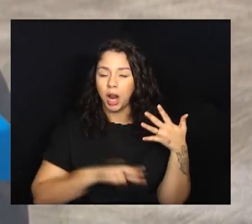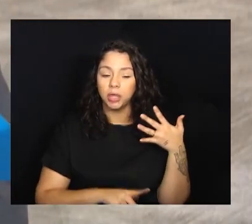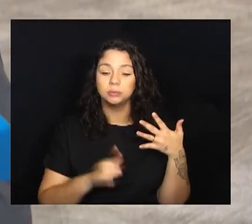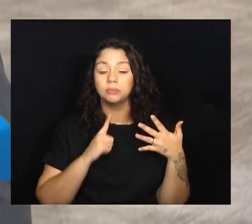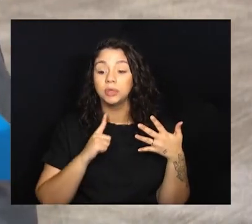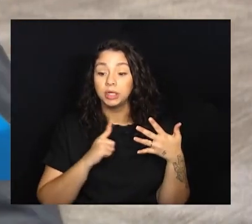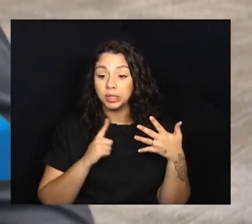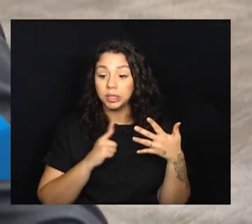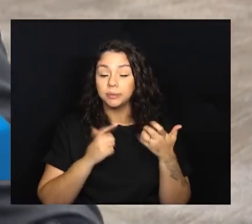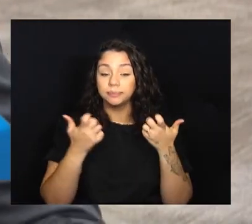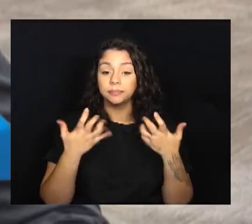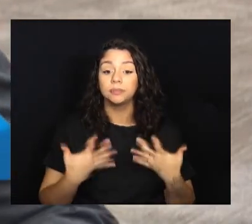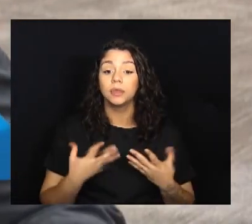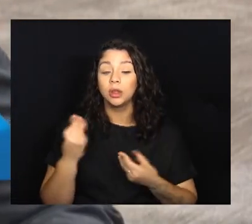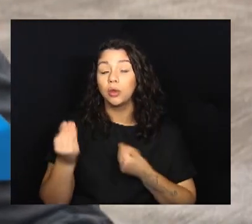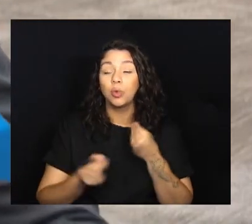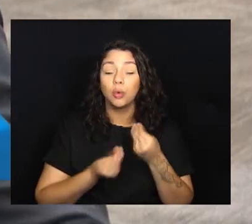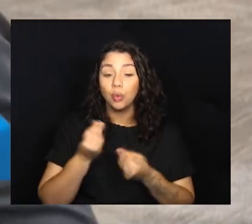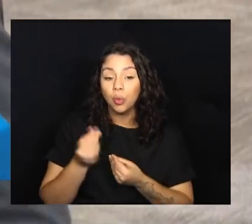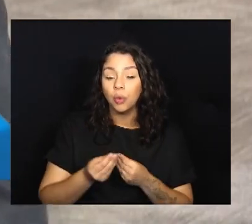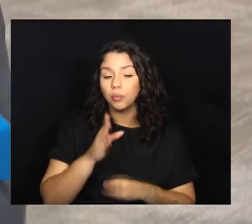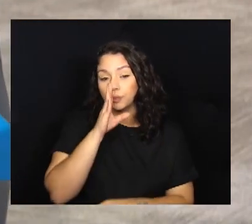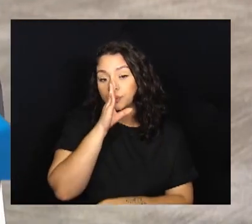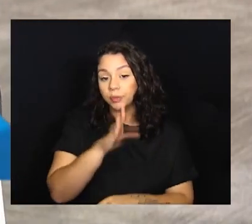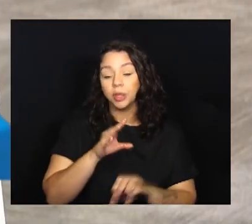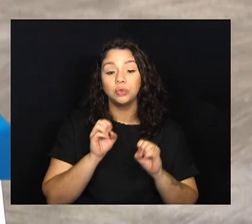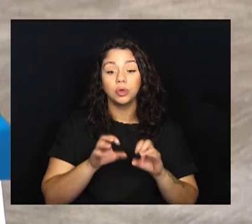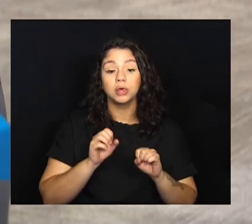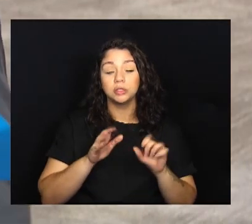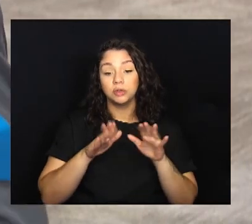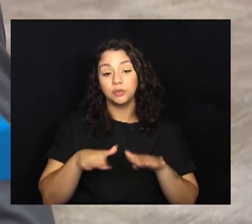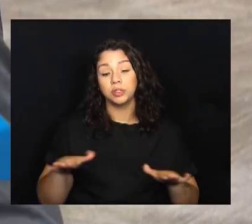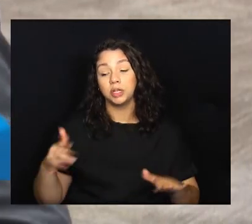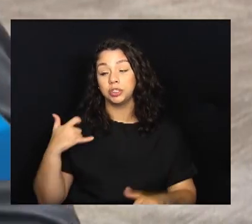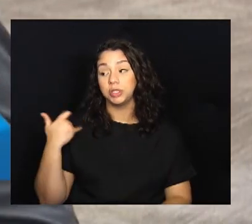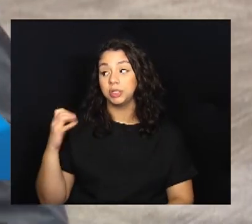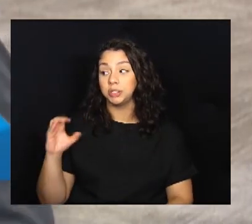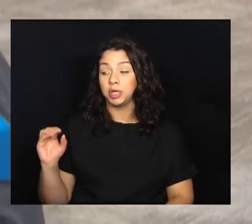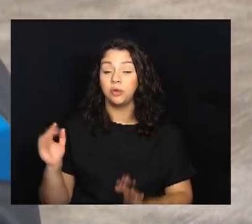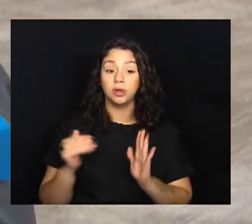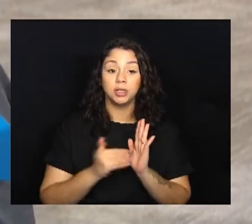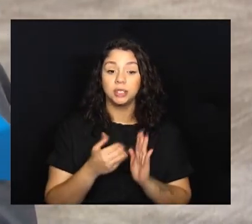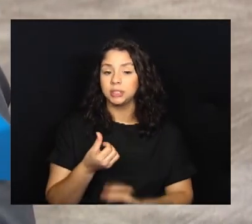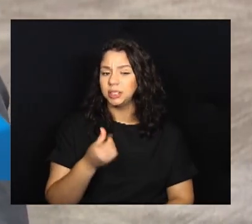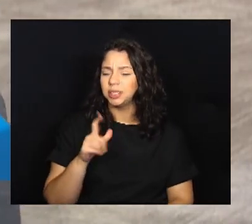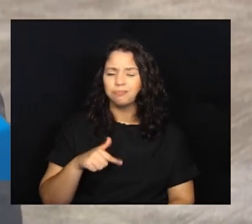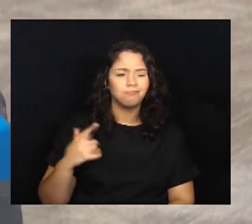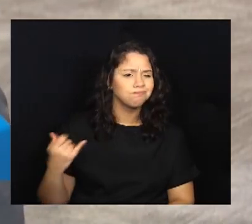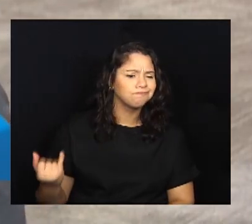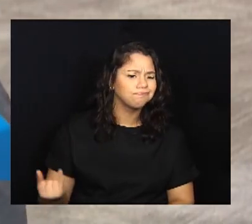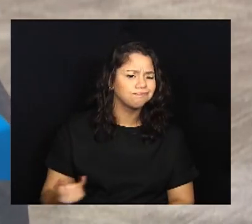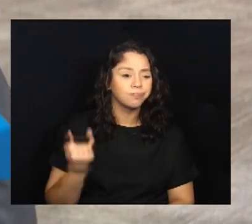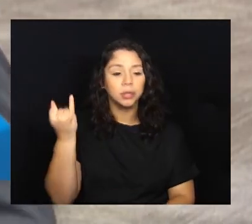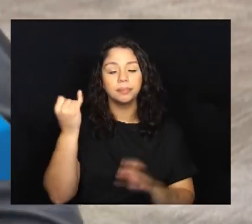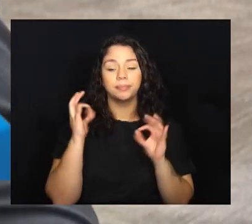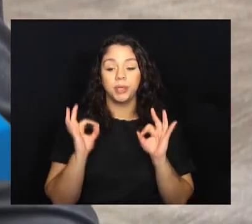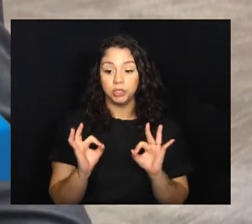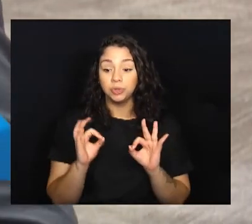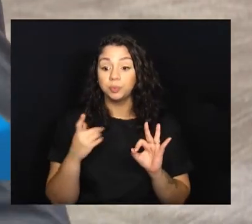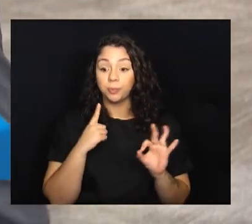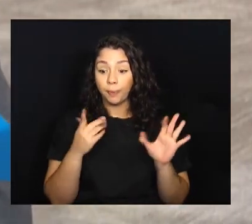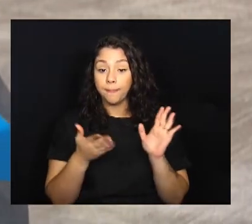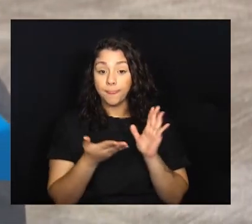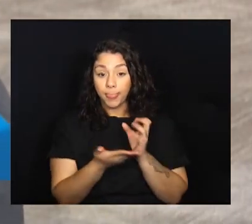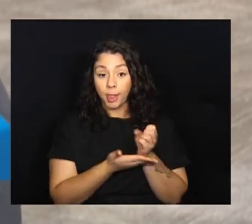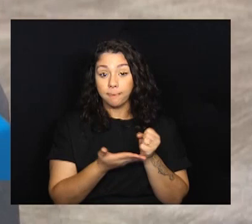a educação infantil das crianças de 0 a 6 anos. Então, é extremamente importante. Isso foi pauta